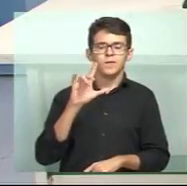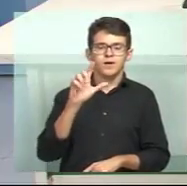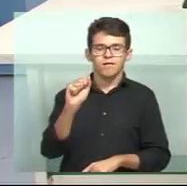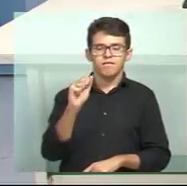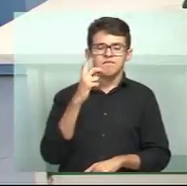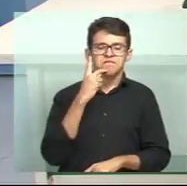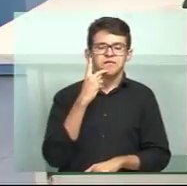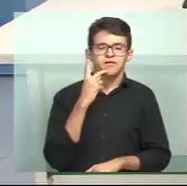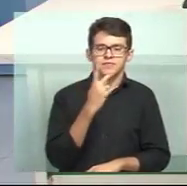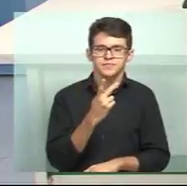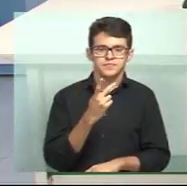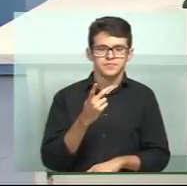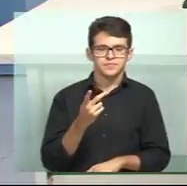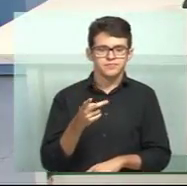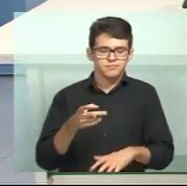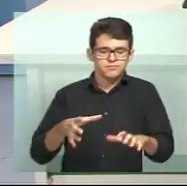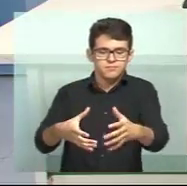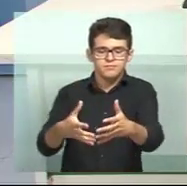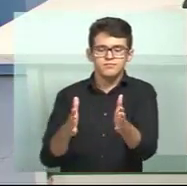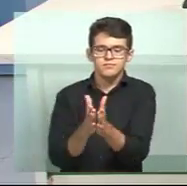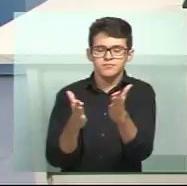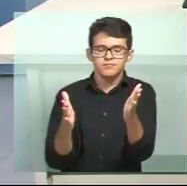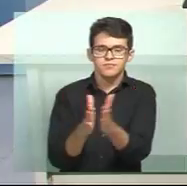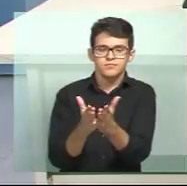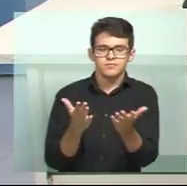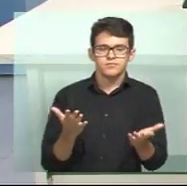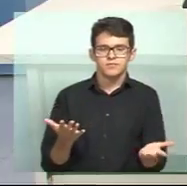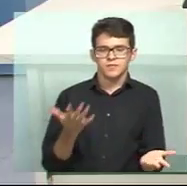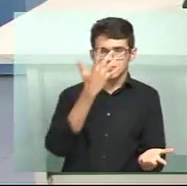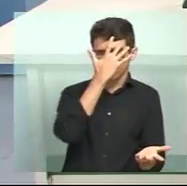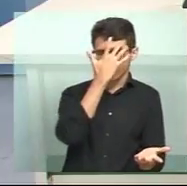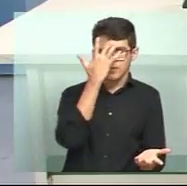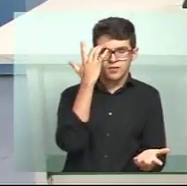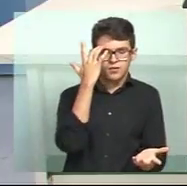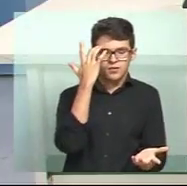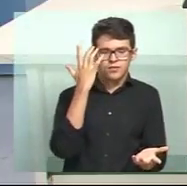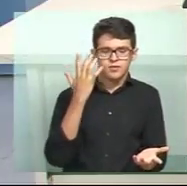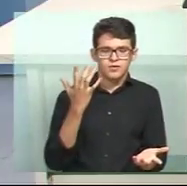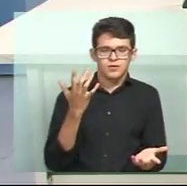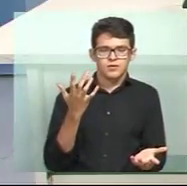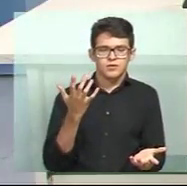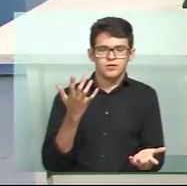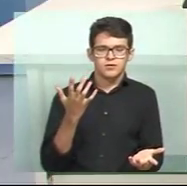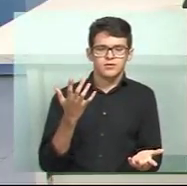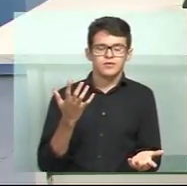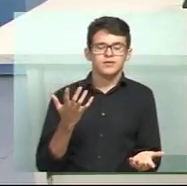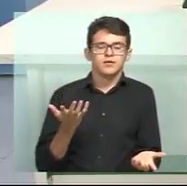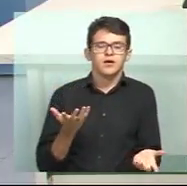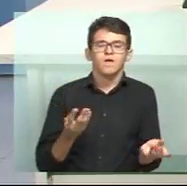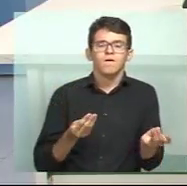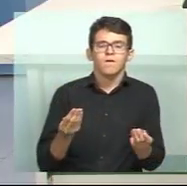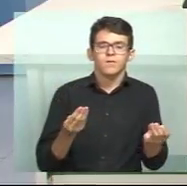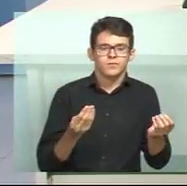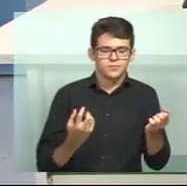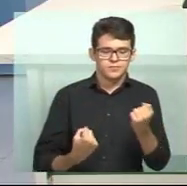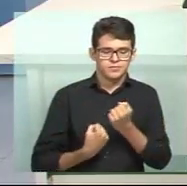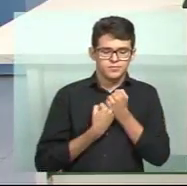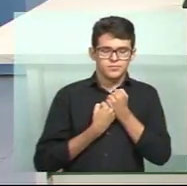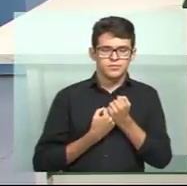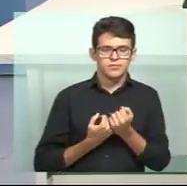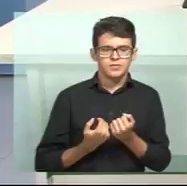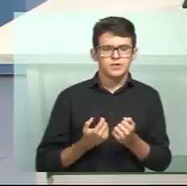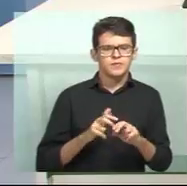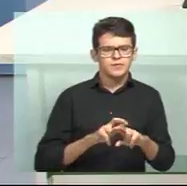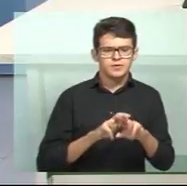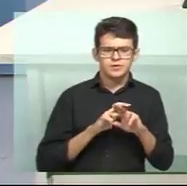nos pobres e usar a eleição como um meio de proteção, que é ridículo o PT se prestar um papel desse.